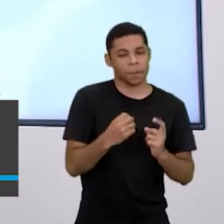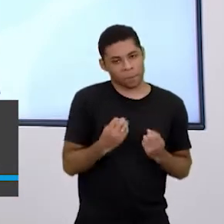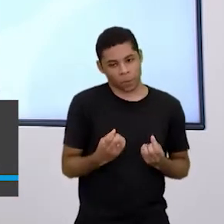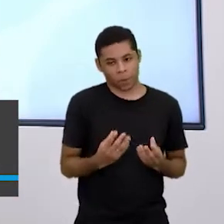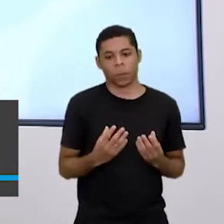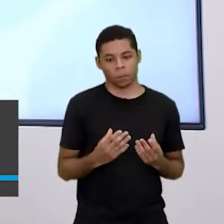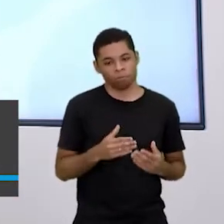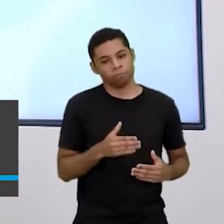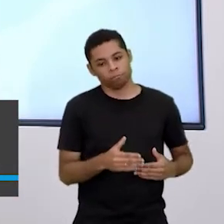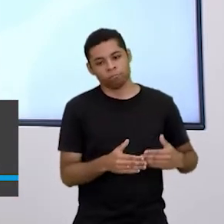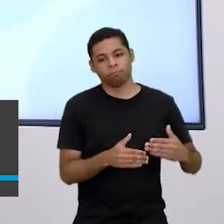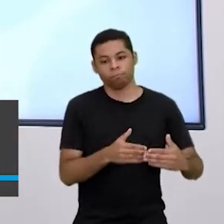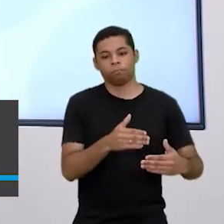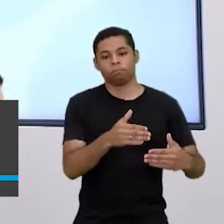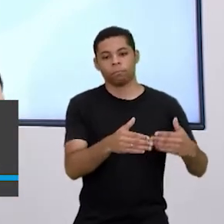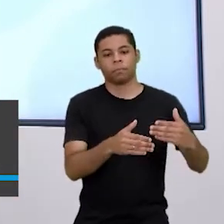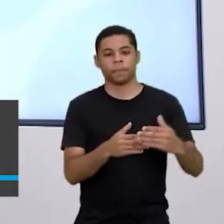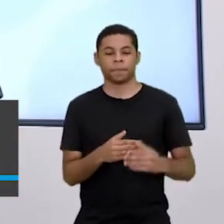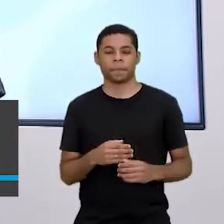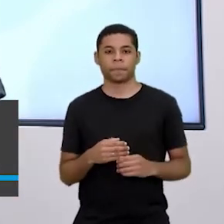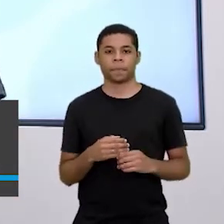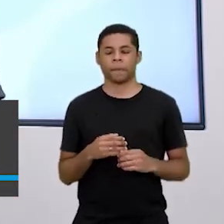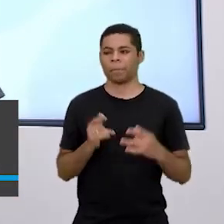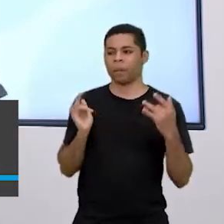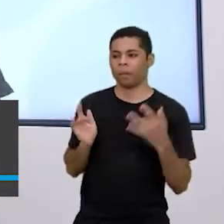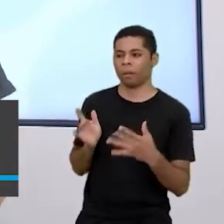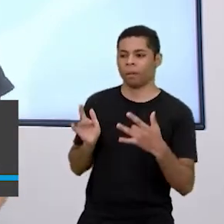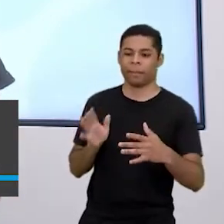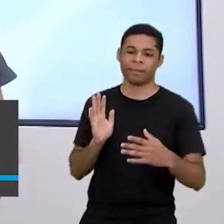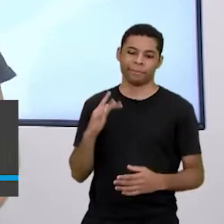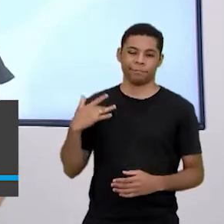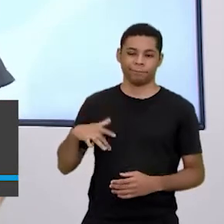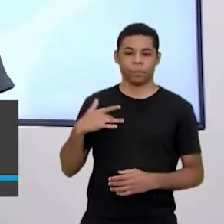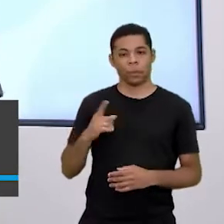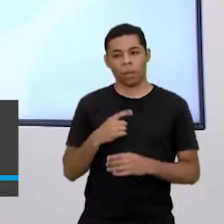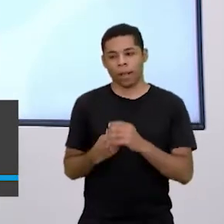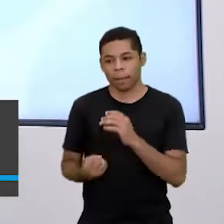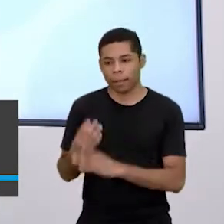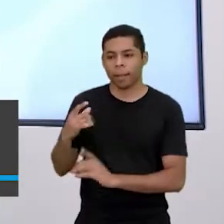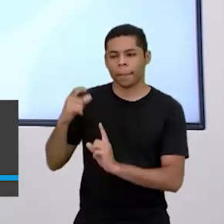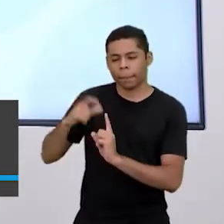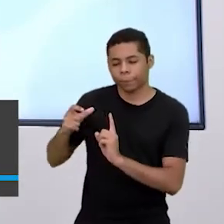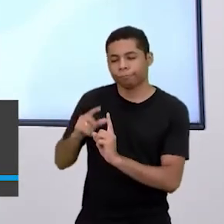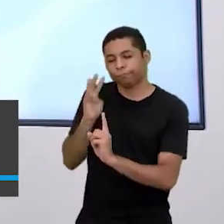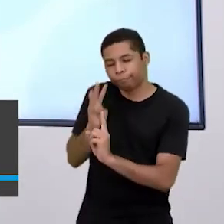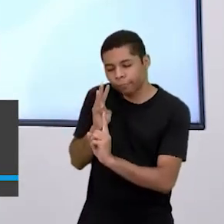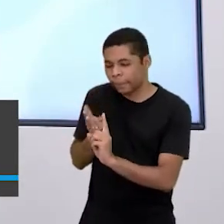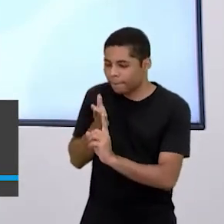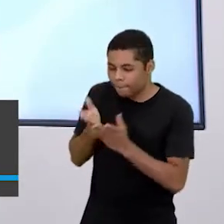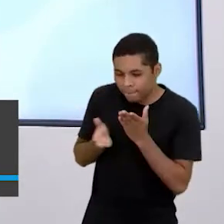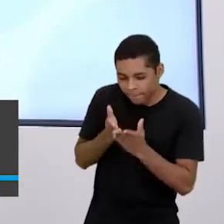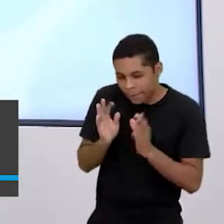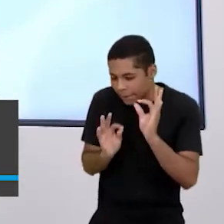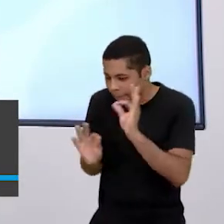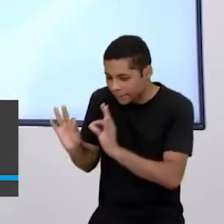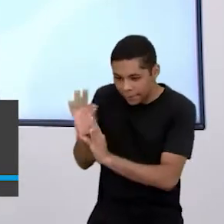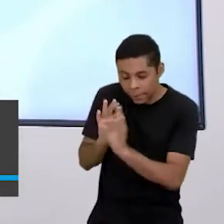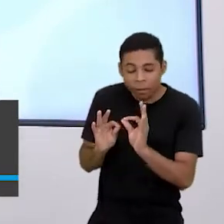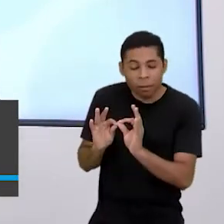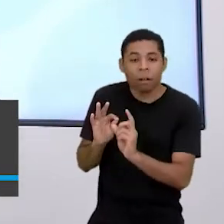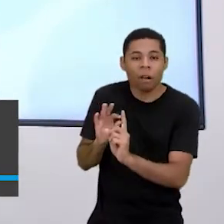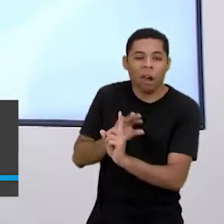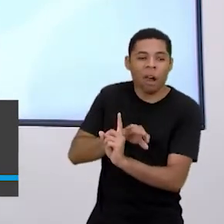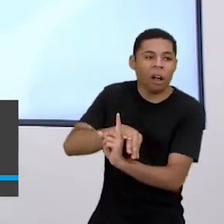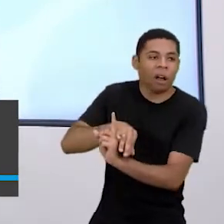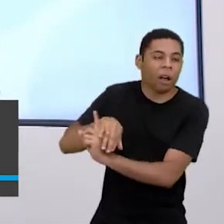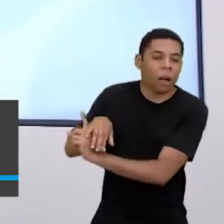das personagens não usadas, coitados. A gente vai lá, cria a personagem com tanto carinho, e aí depois essa personagem vai